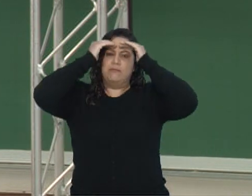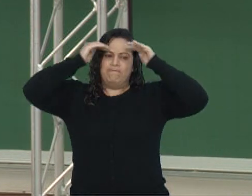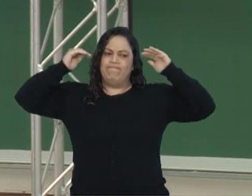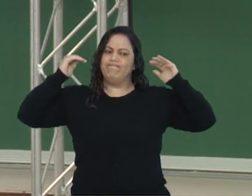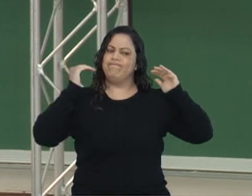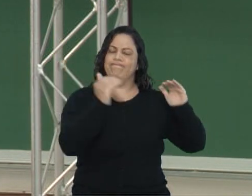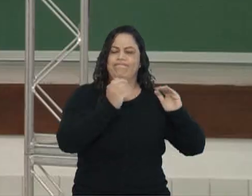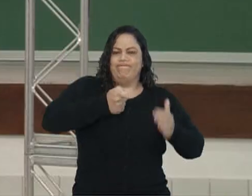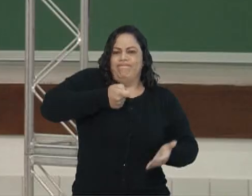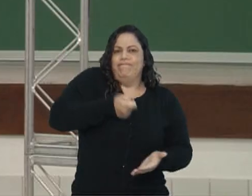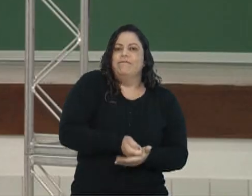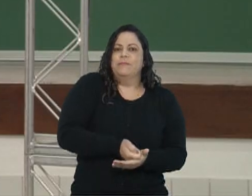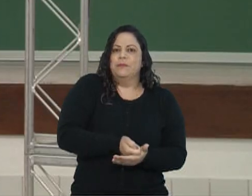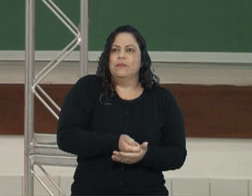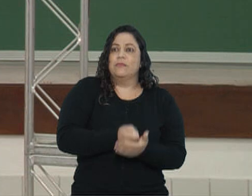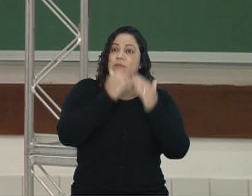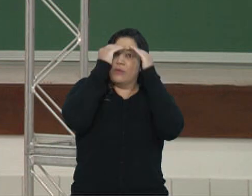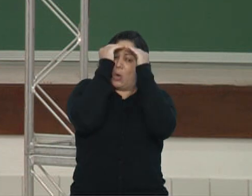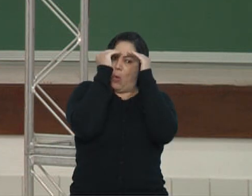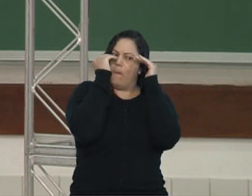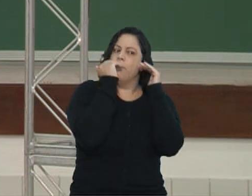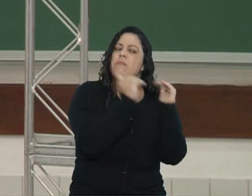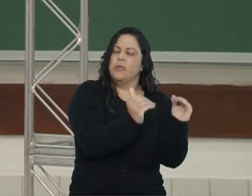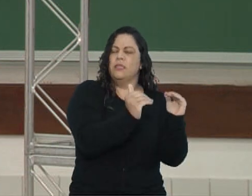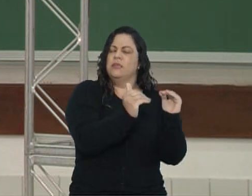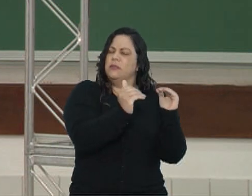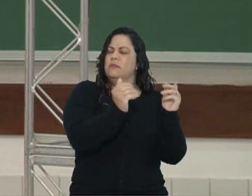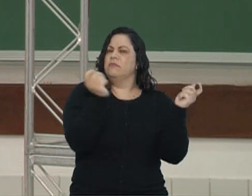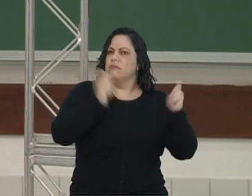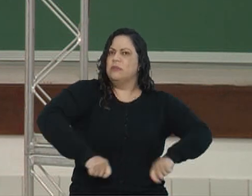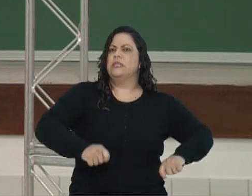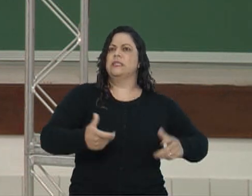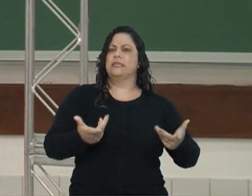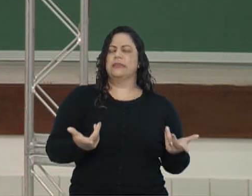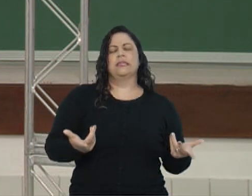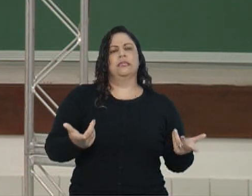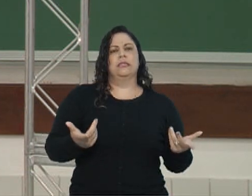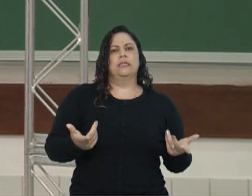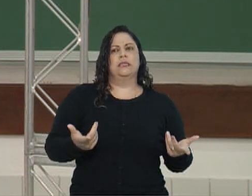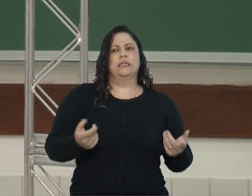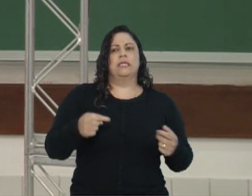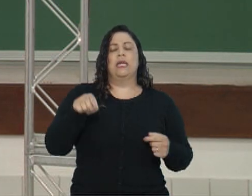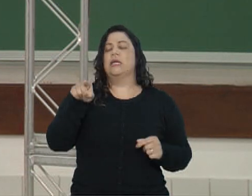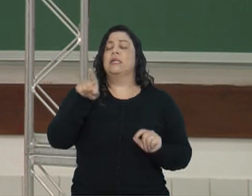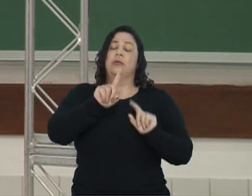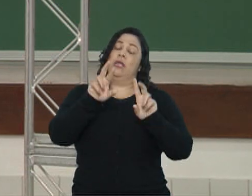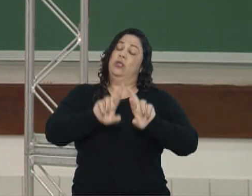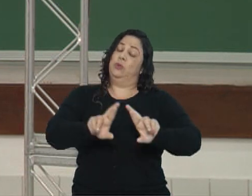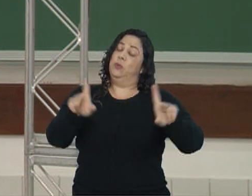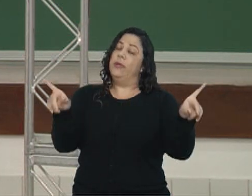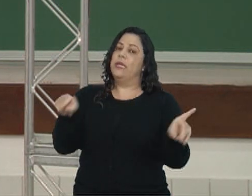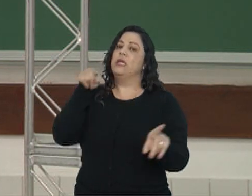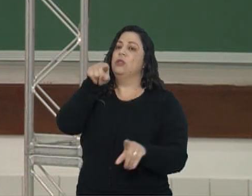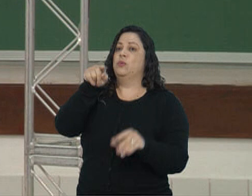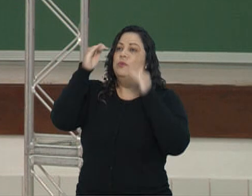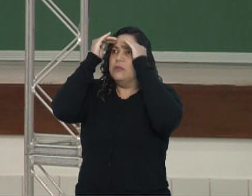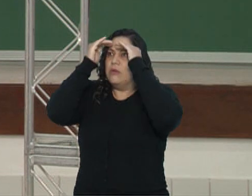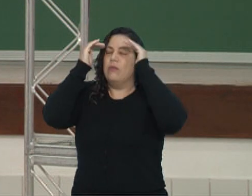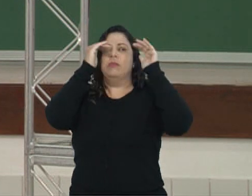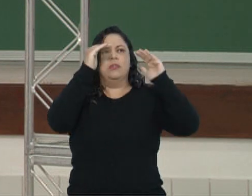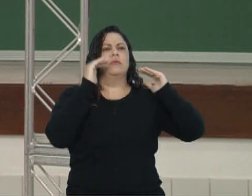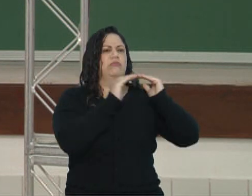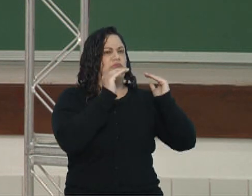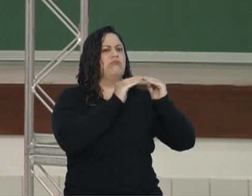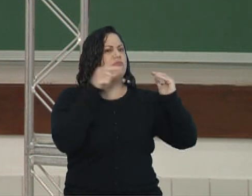ela é obrigada a obedecer, não que ela queira obedecer. É uma questão muito diferente, né? Você obedecer porque você concorda,